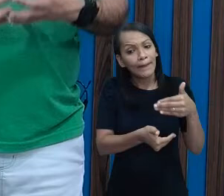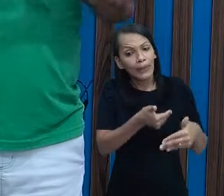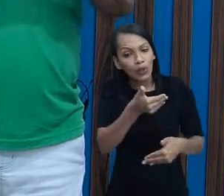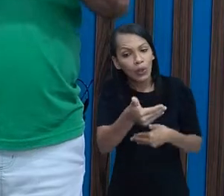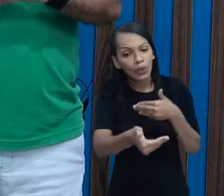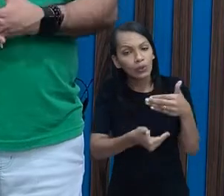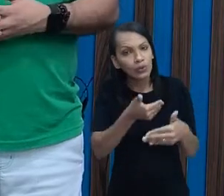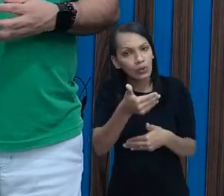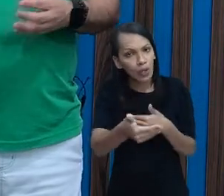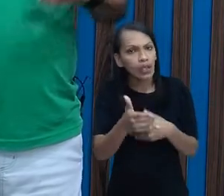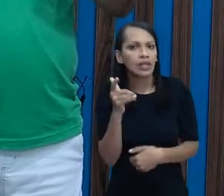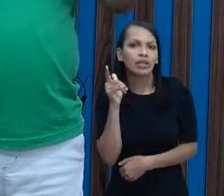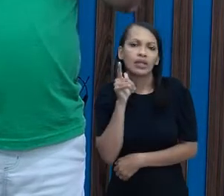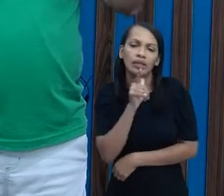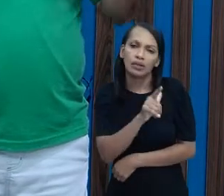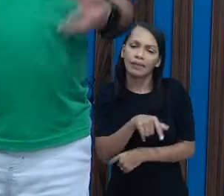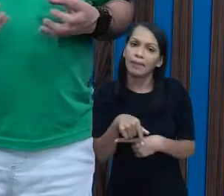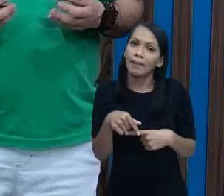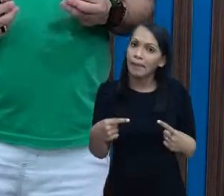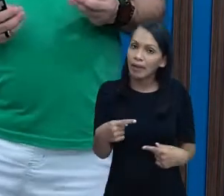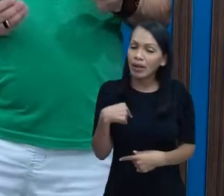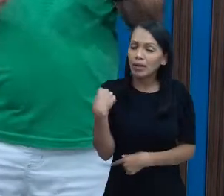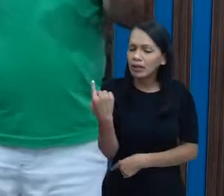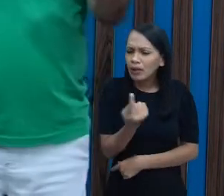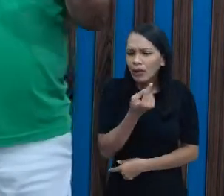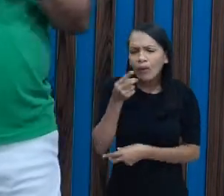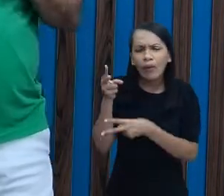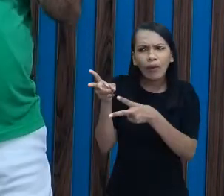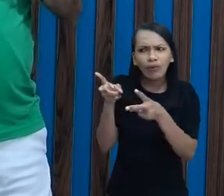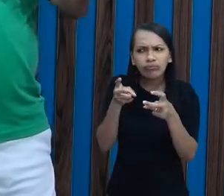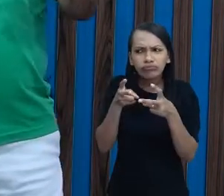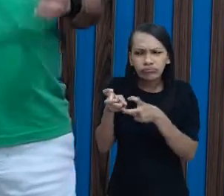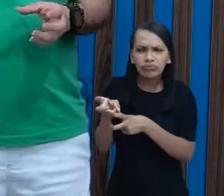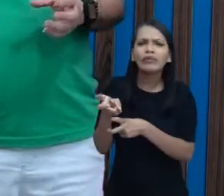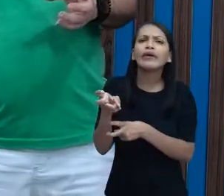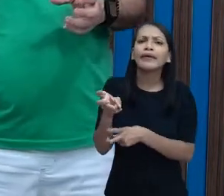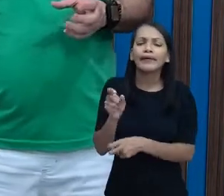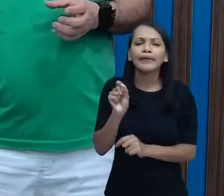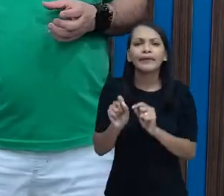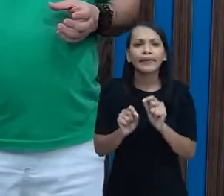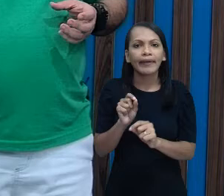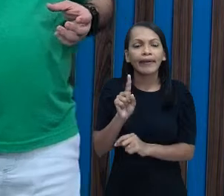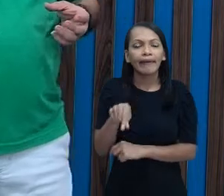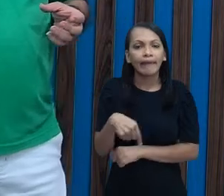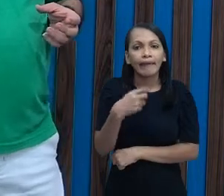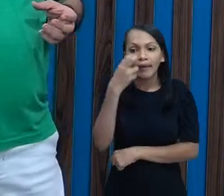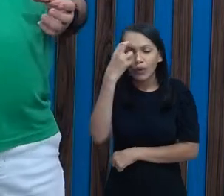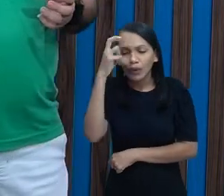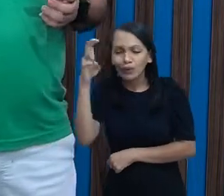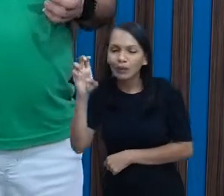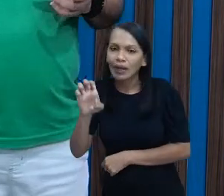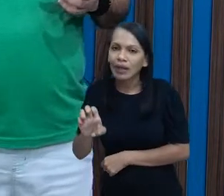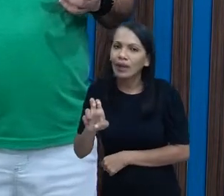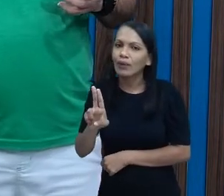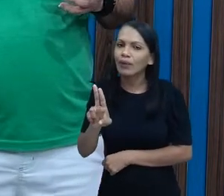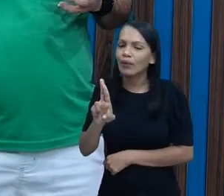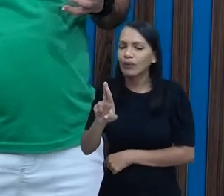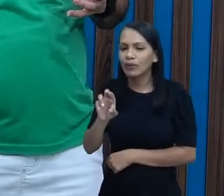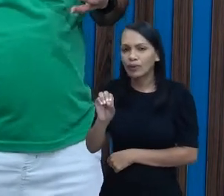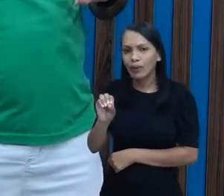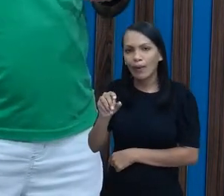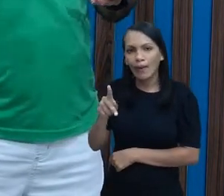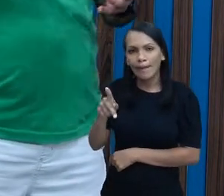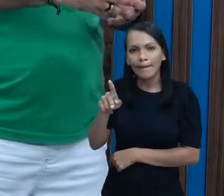de conquista. Mas o que a gente vai observar é que a cultura europeia, né, do